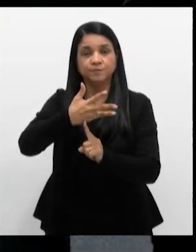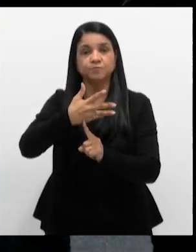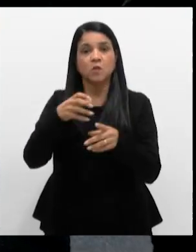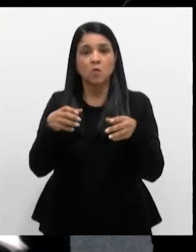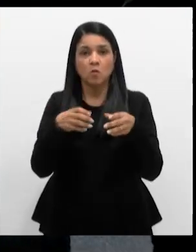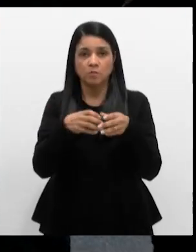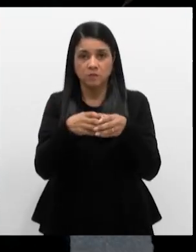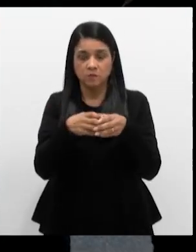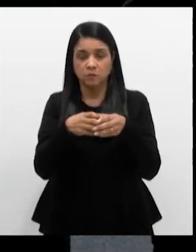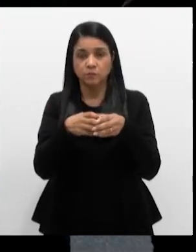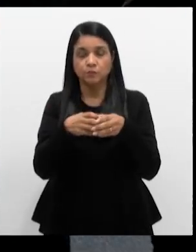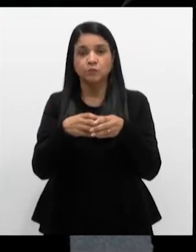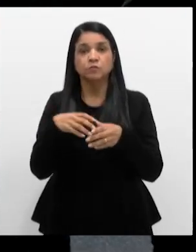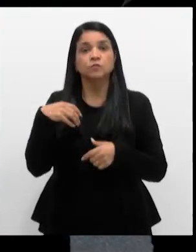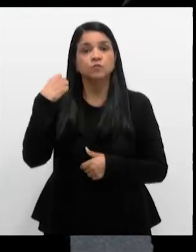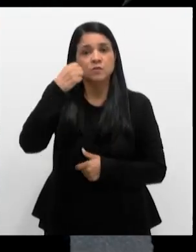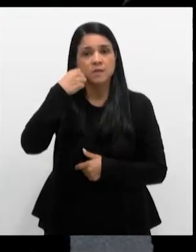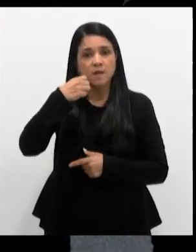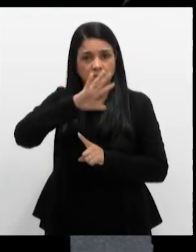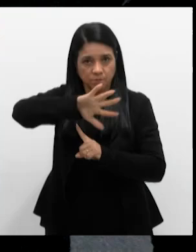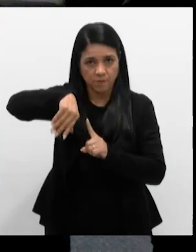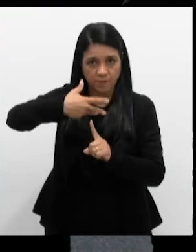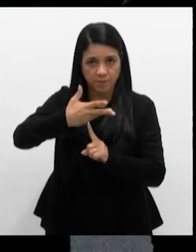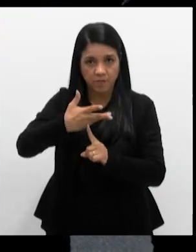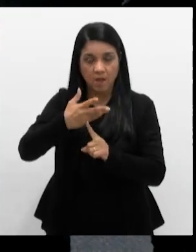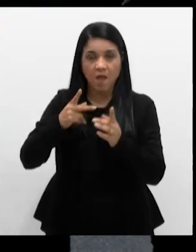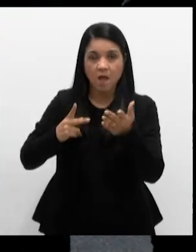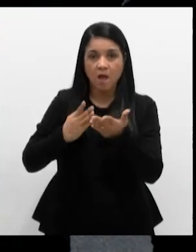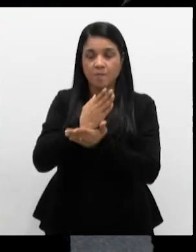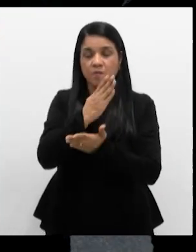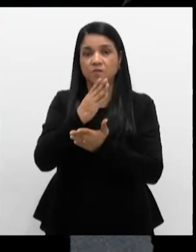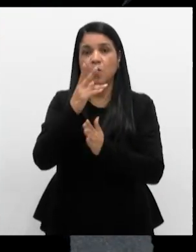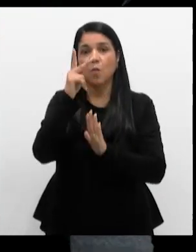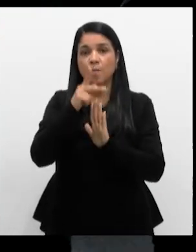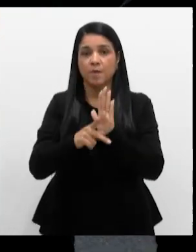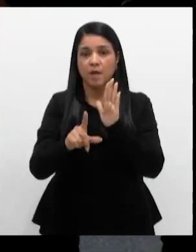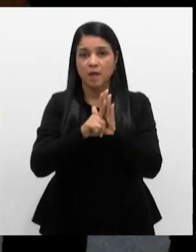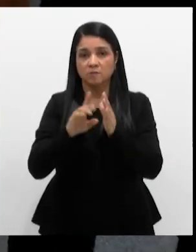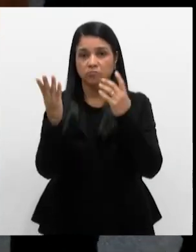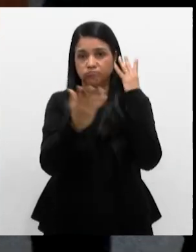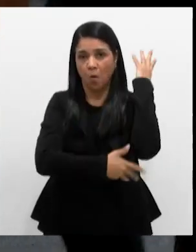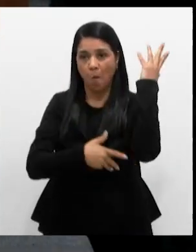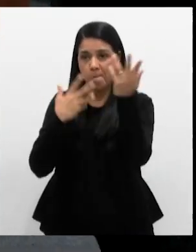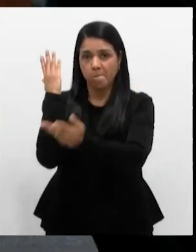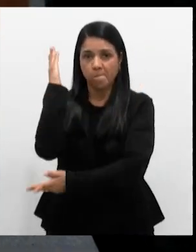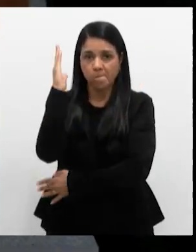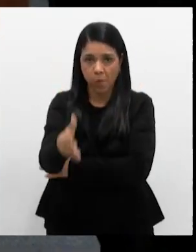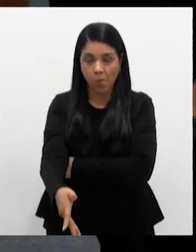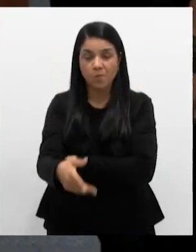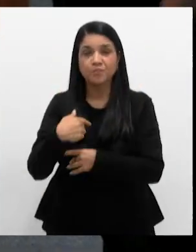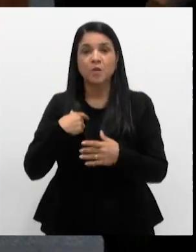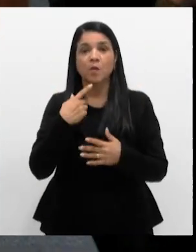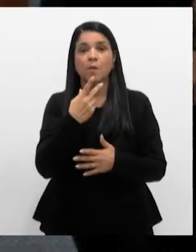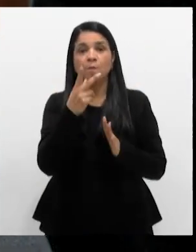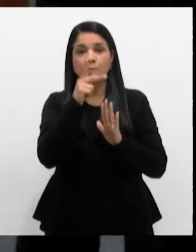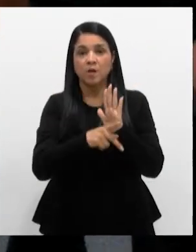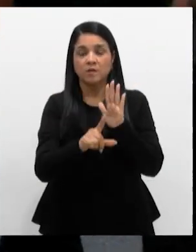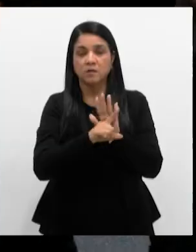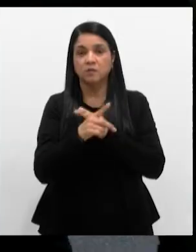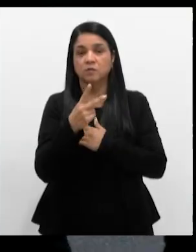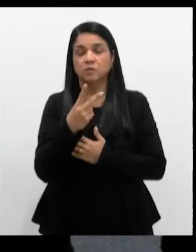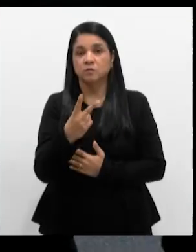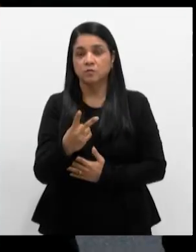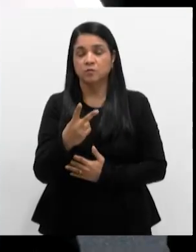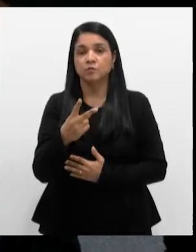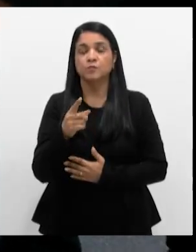de Meio Ambiente do Senado aprovou o PL da devastação, o projeto de lei 2159 de